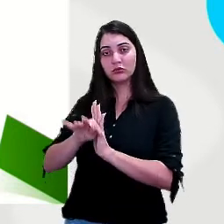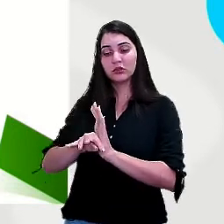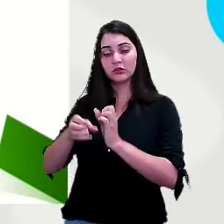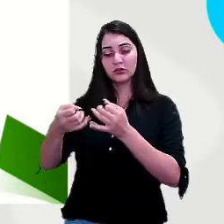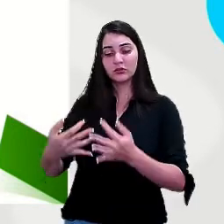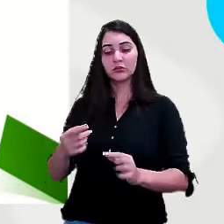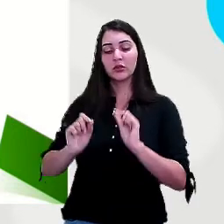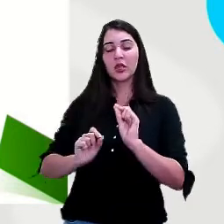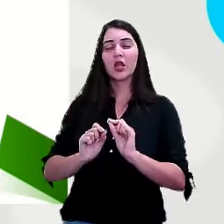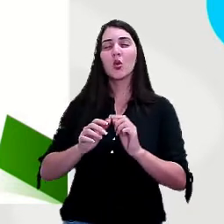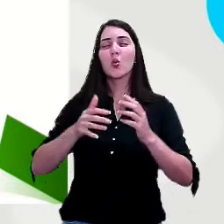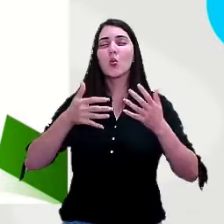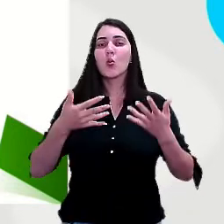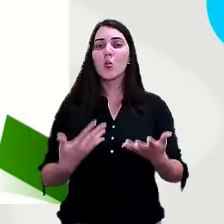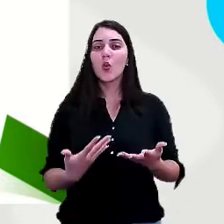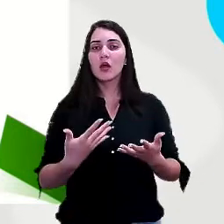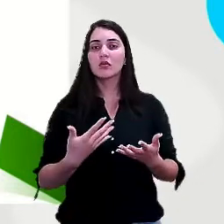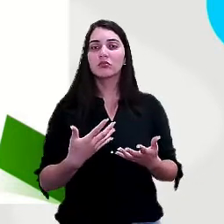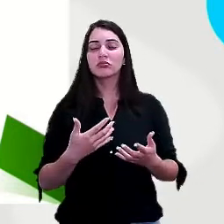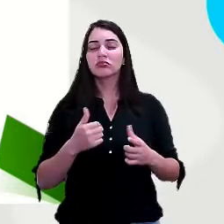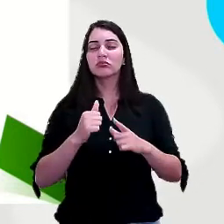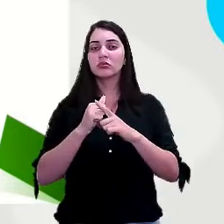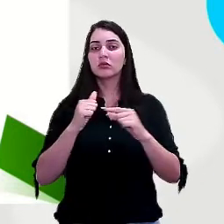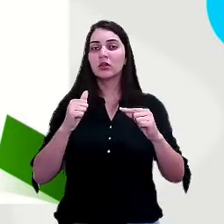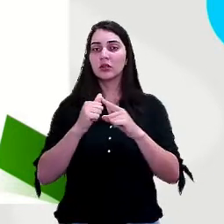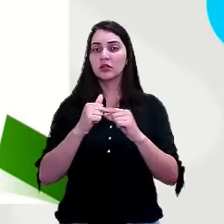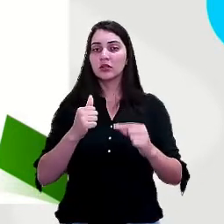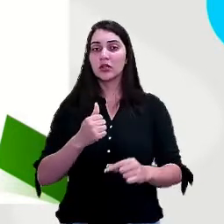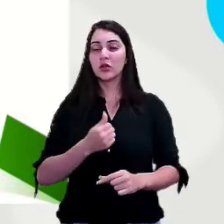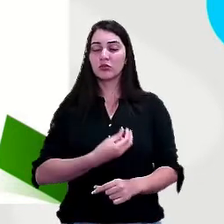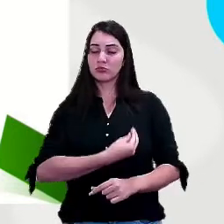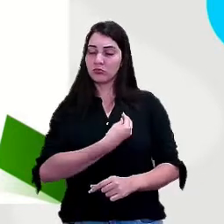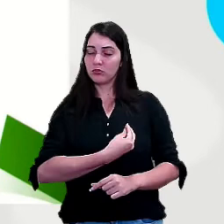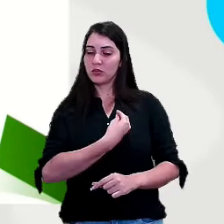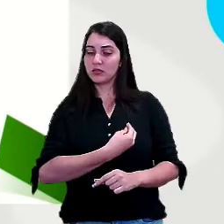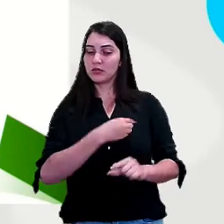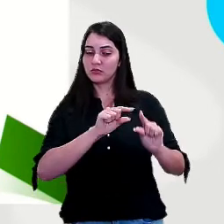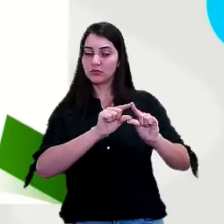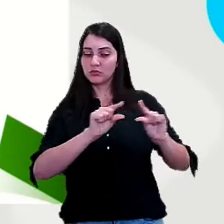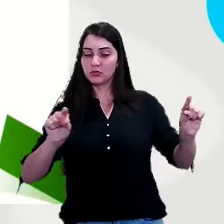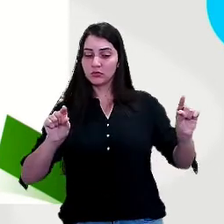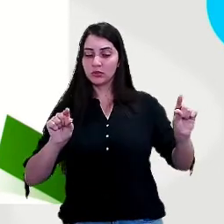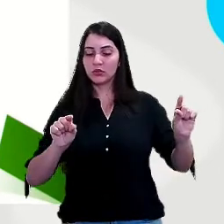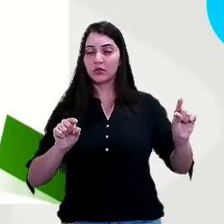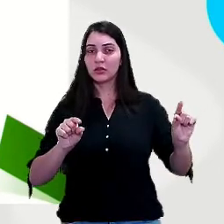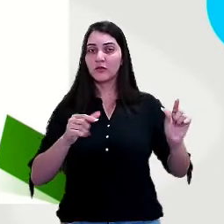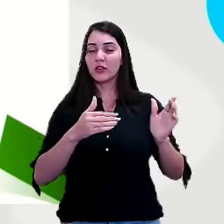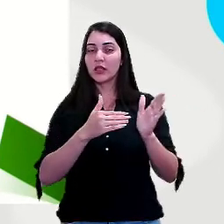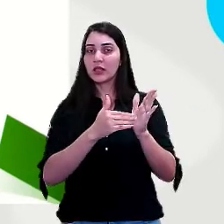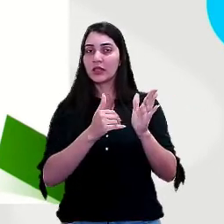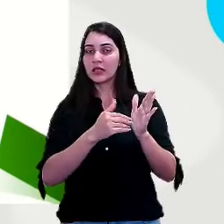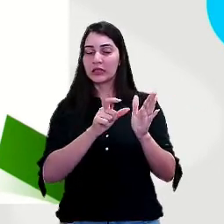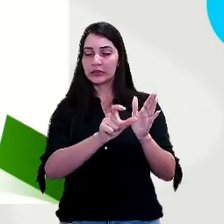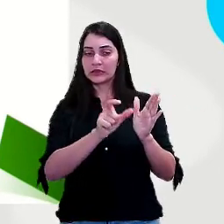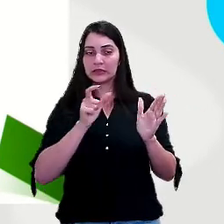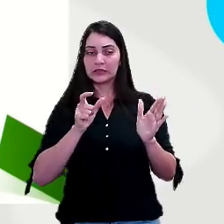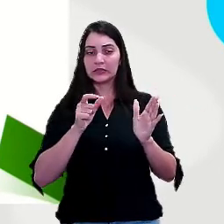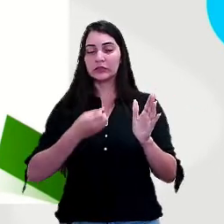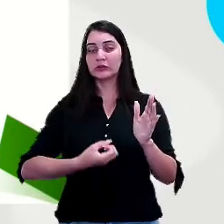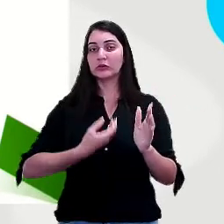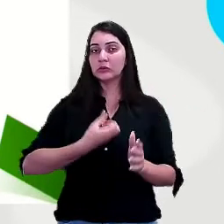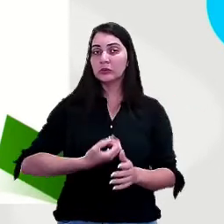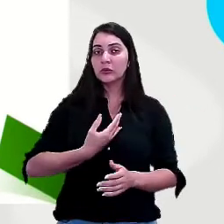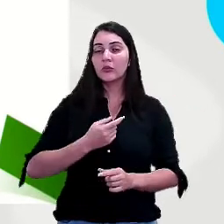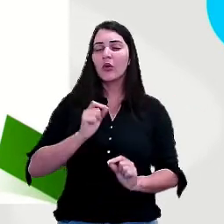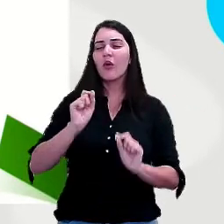quais são os artigos presentes nesse trecho. Esse trecho aqui, ó, que foi retirado desse poema,